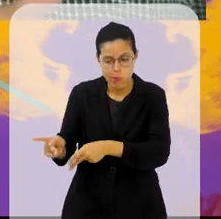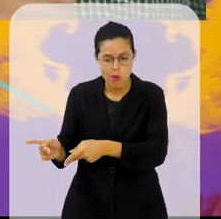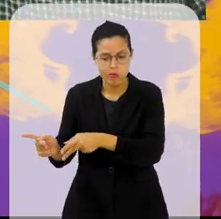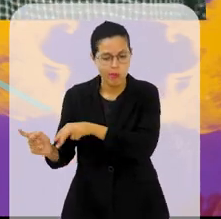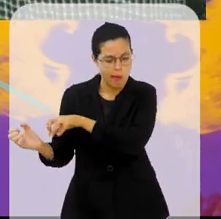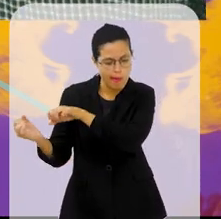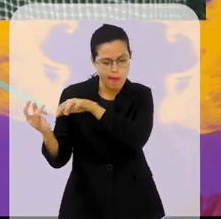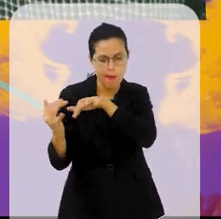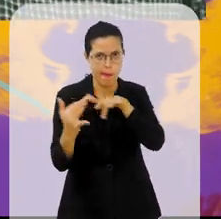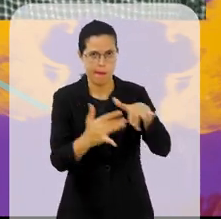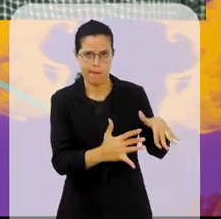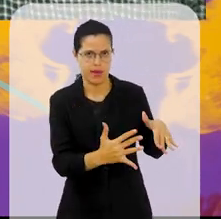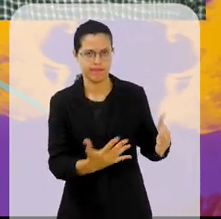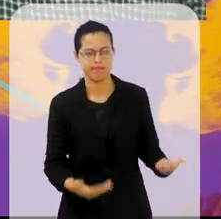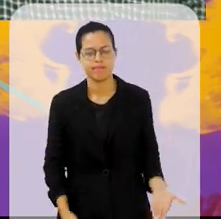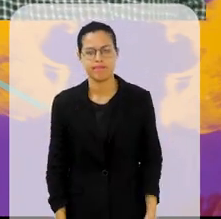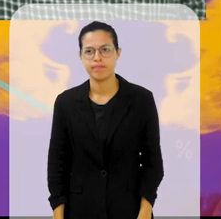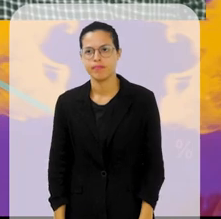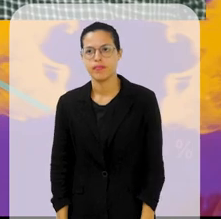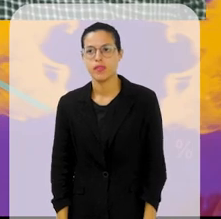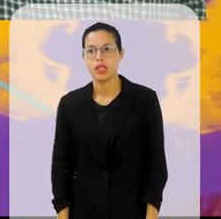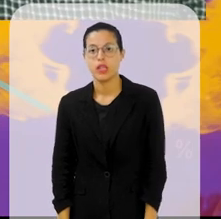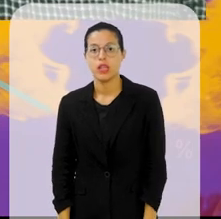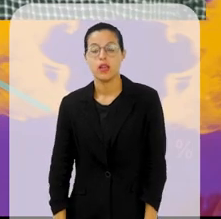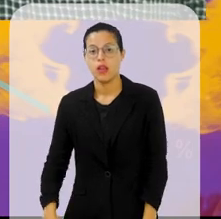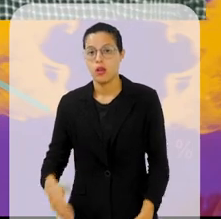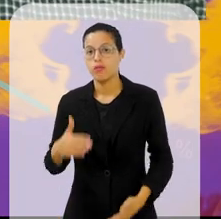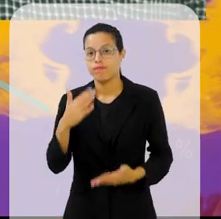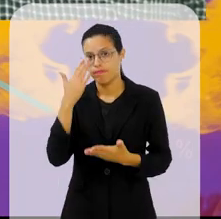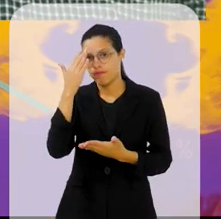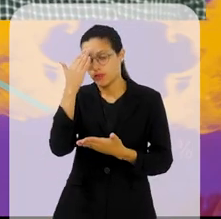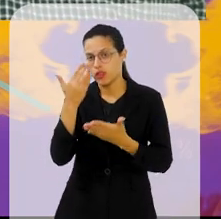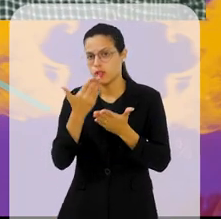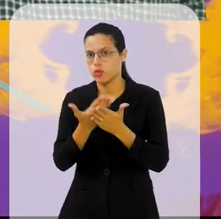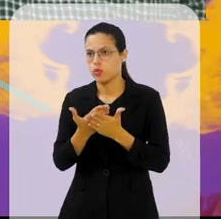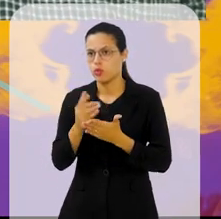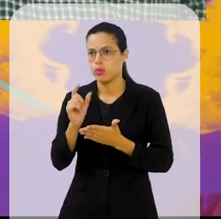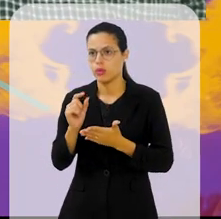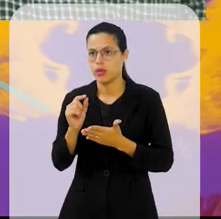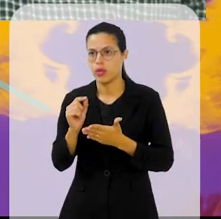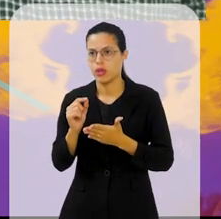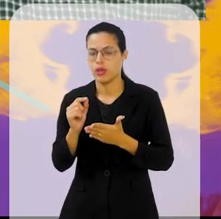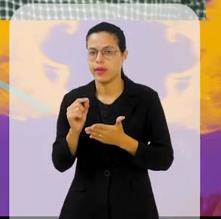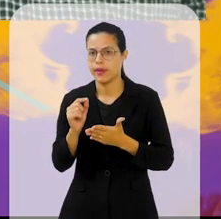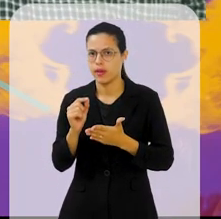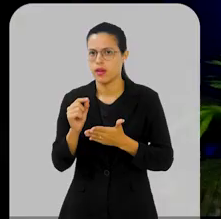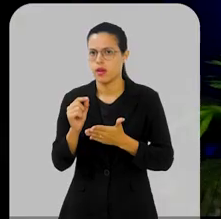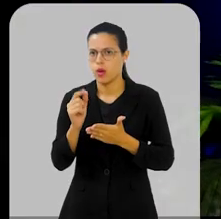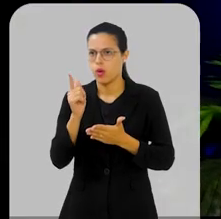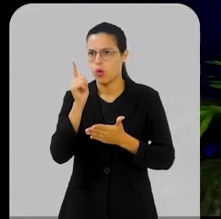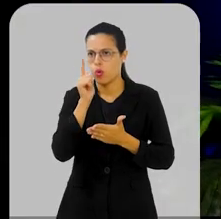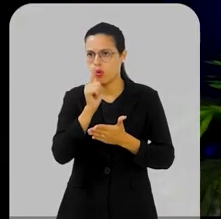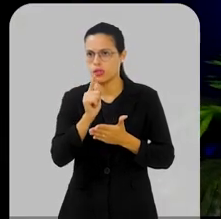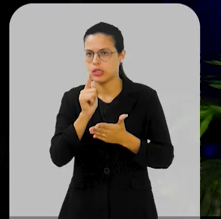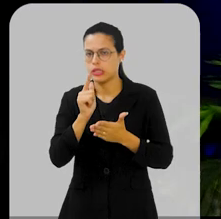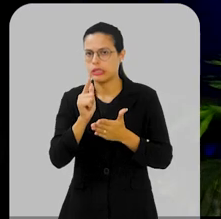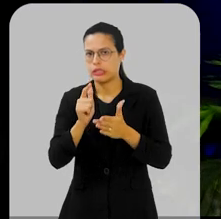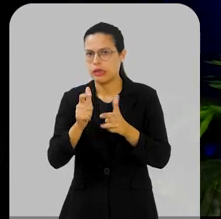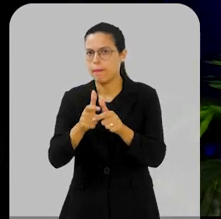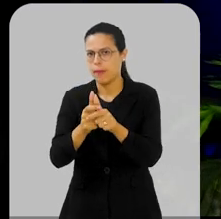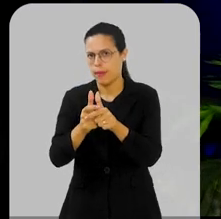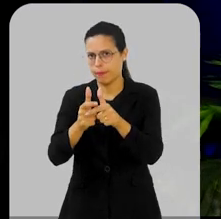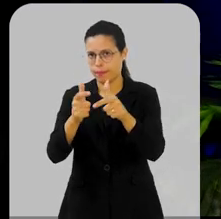volta mesmo, independente de ser sócio-torcedor? Olha só, eu acho que a maior campanha de você aumentar o seu número